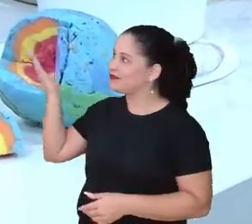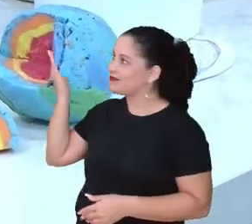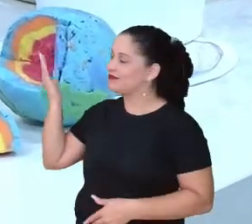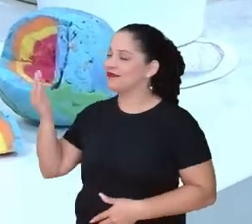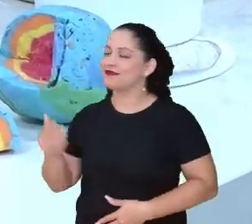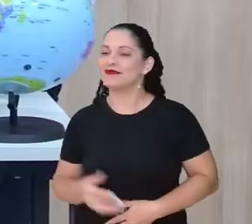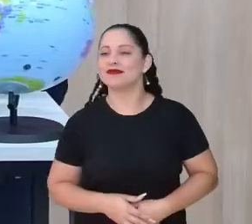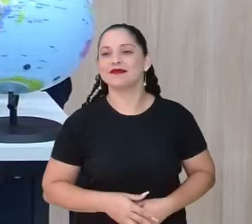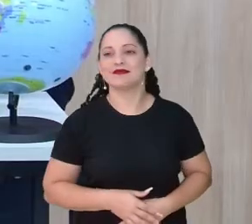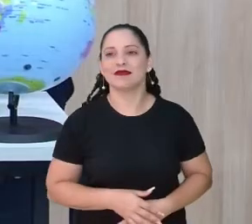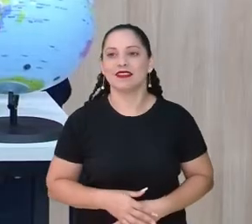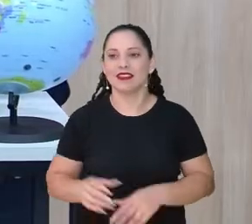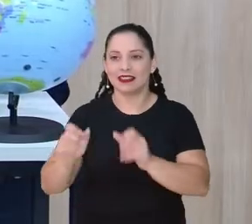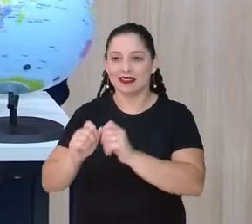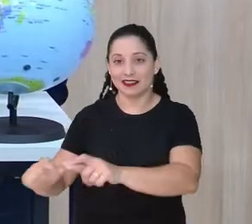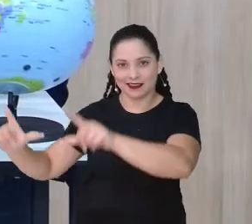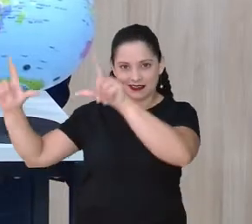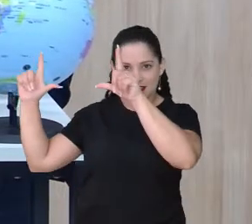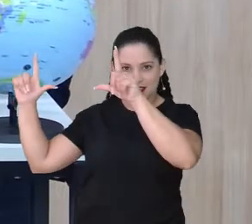voltando aqui para a nossa tela,